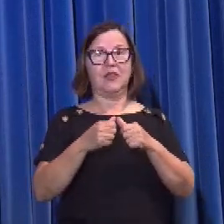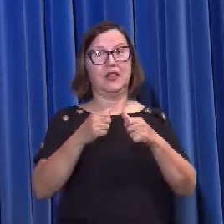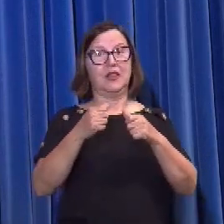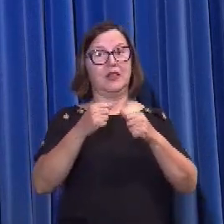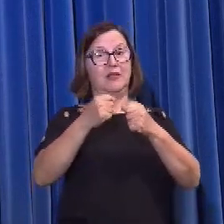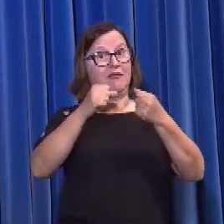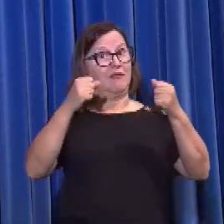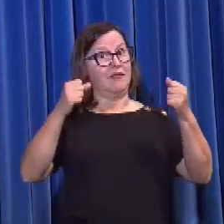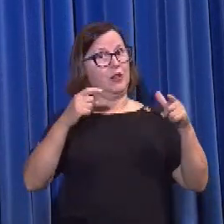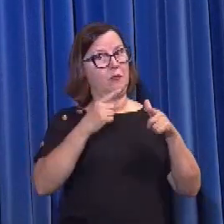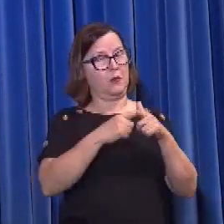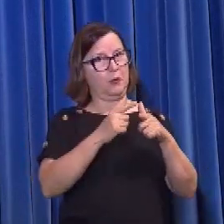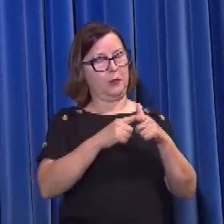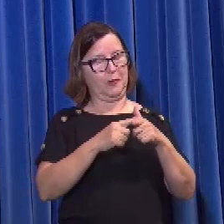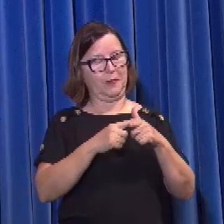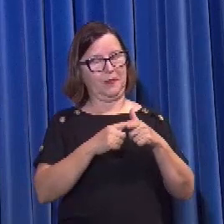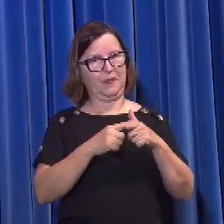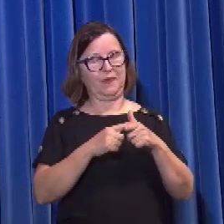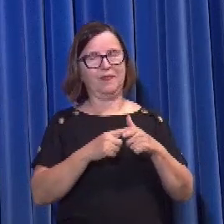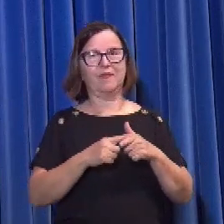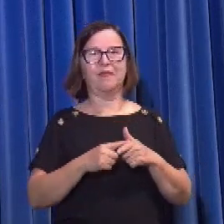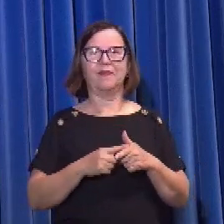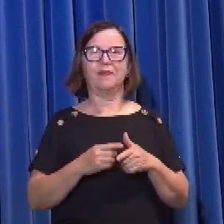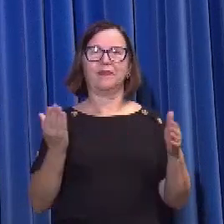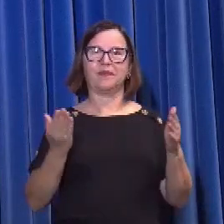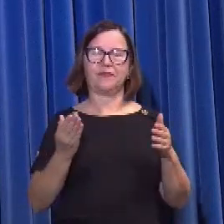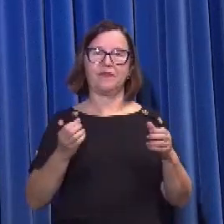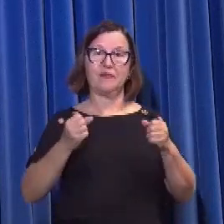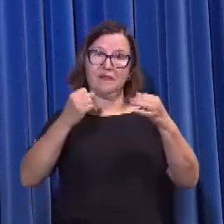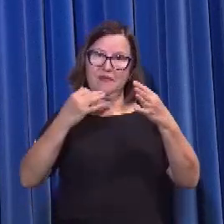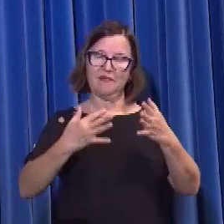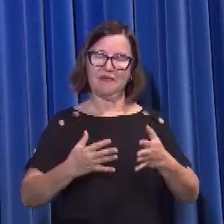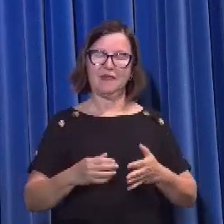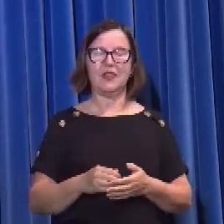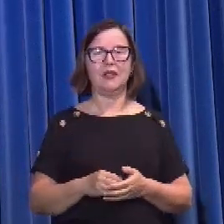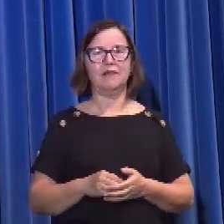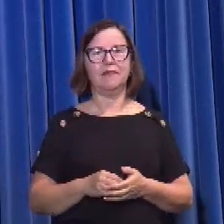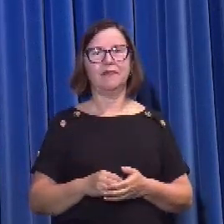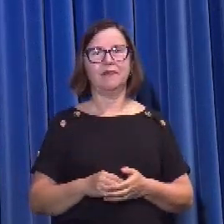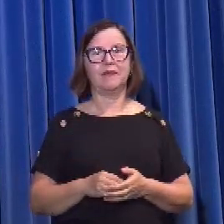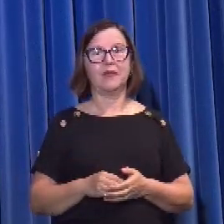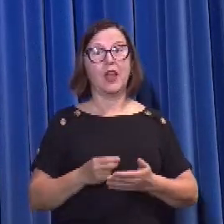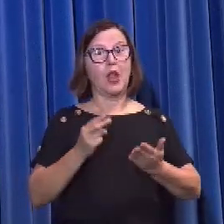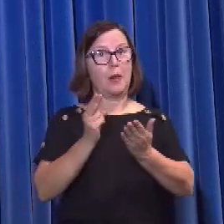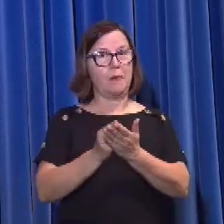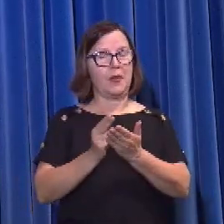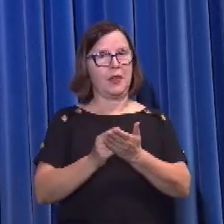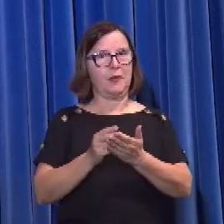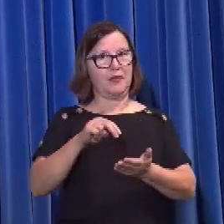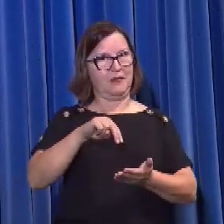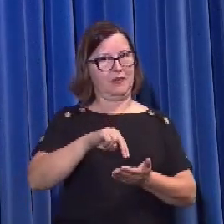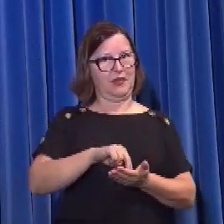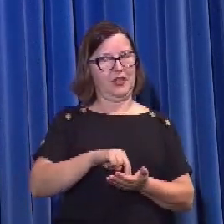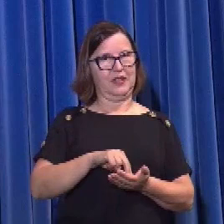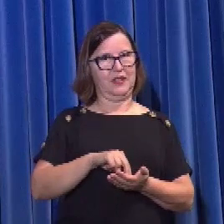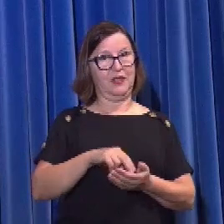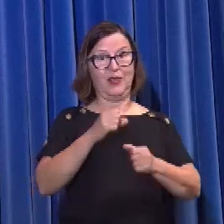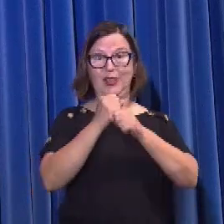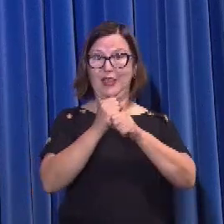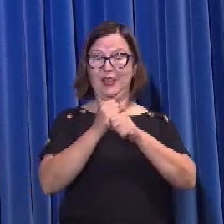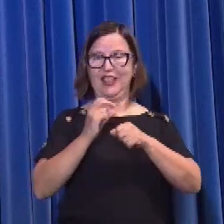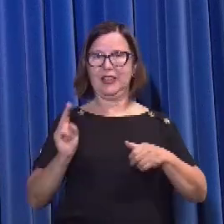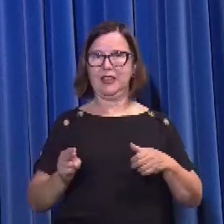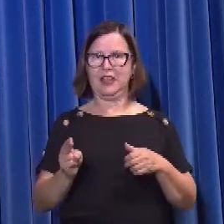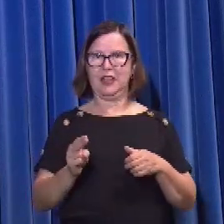vamos falar sobre alguns desses problemas aqui. Muito embora a perseverança ou a segurança eterna possa parecer